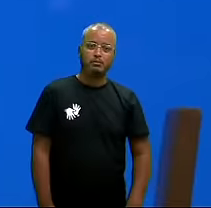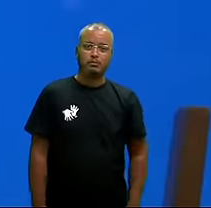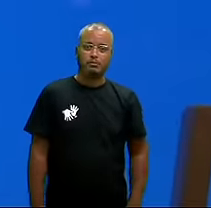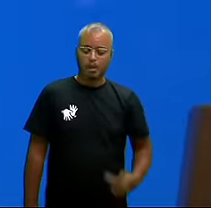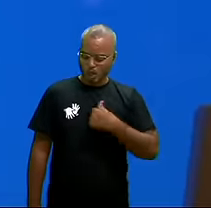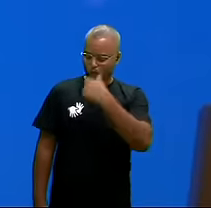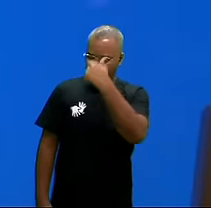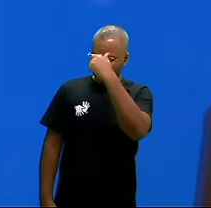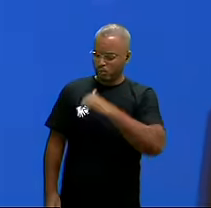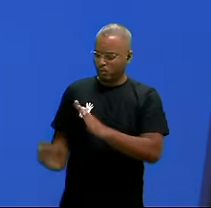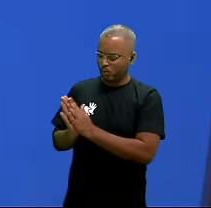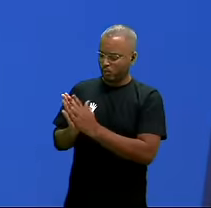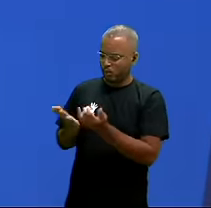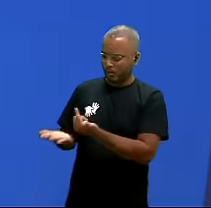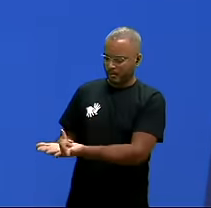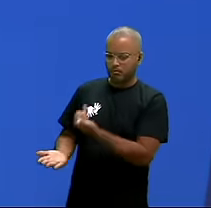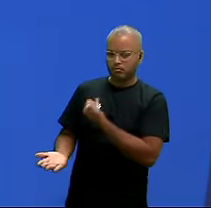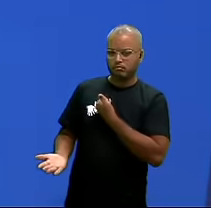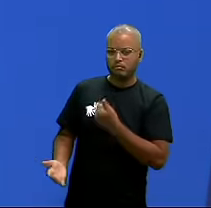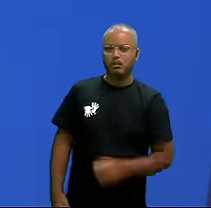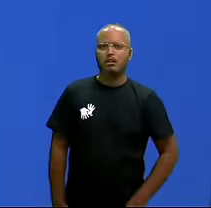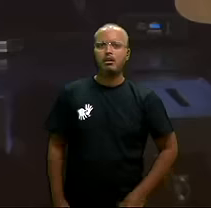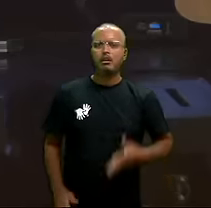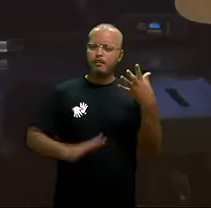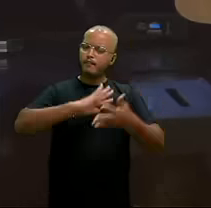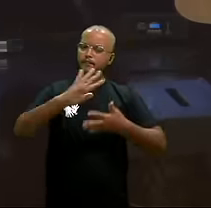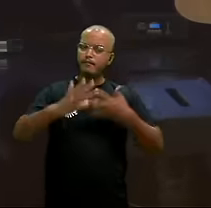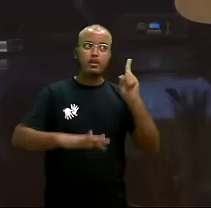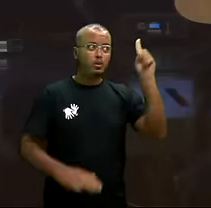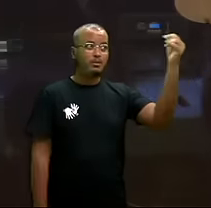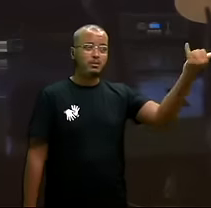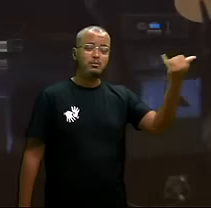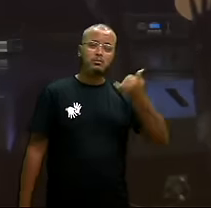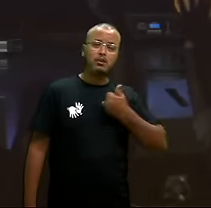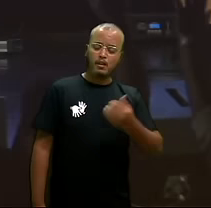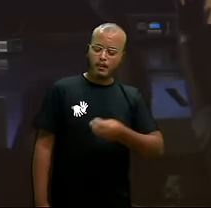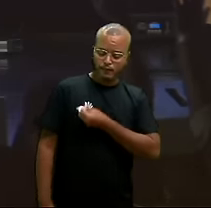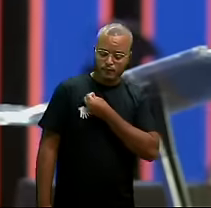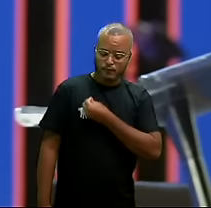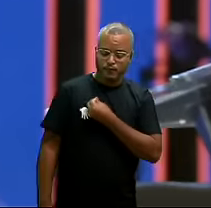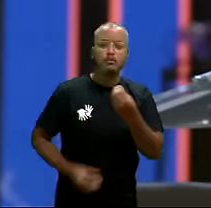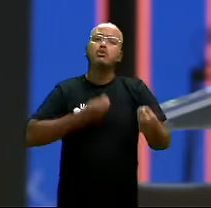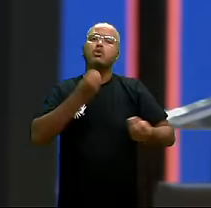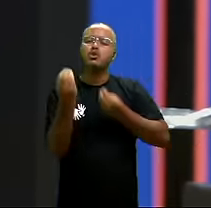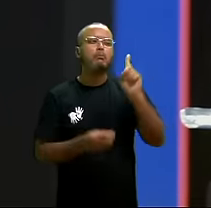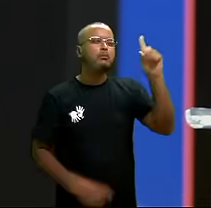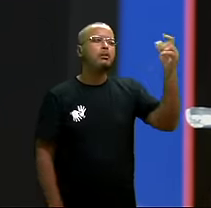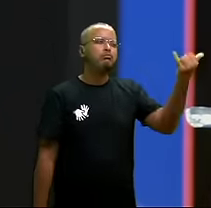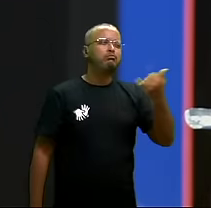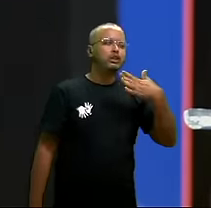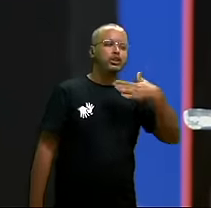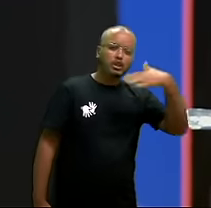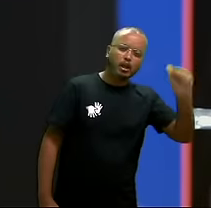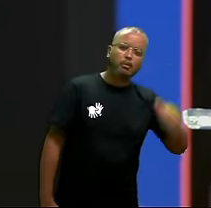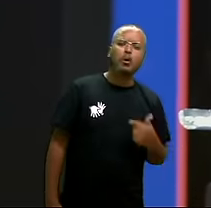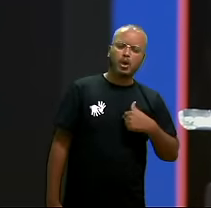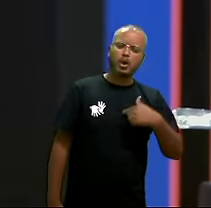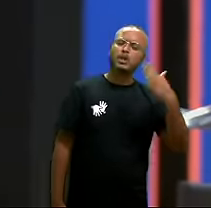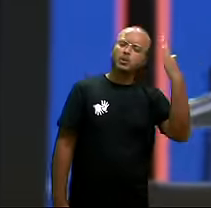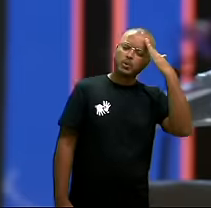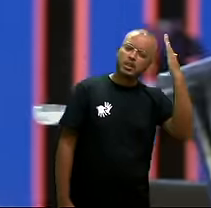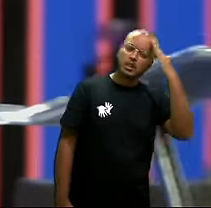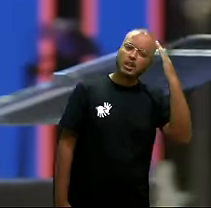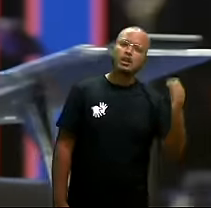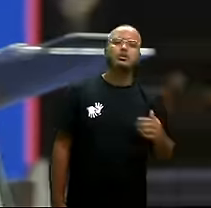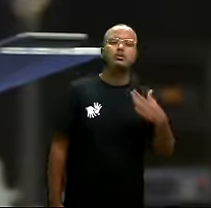diz que eu sou. Eu falo do jeito que Deus me chamou para falar. Eu vivo do jeito que Deus me chamou para viver. Eu tenho um chamado, eu sei quem eu sou. Eu sei que